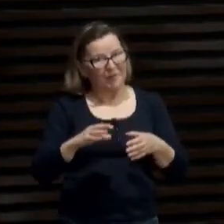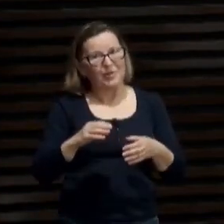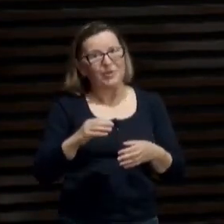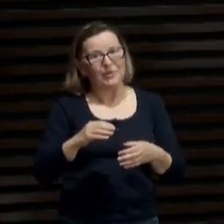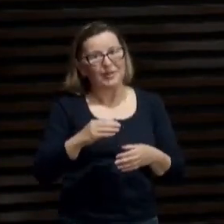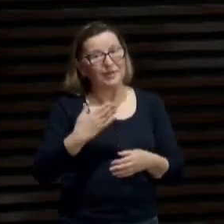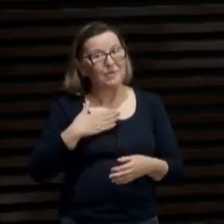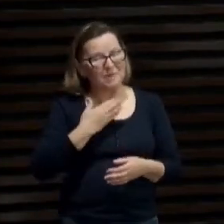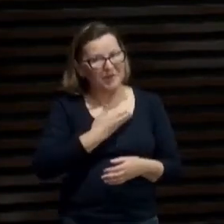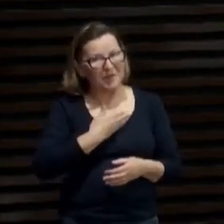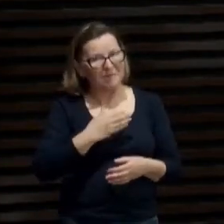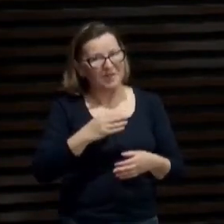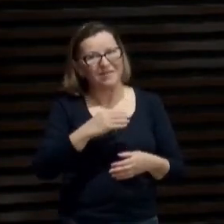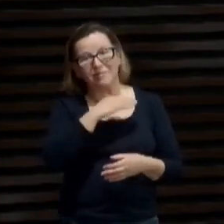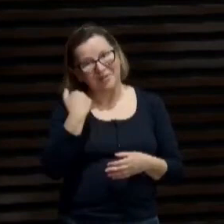Ele sente tristeza.